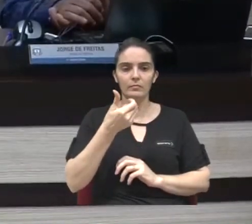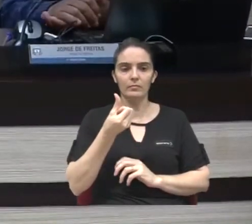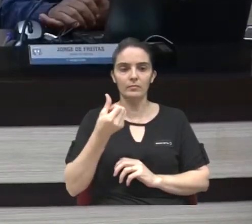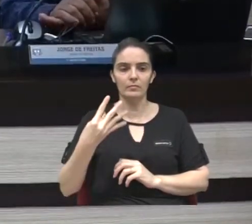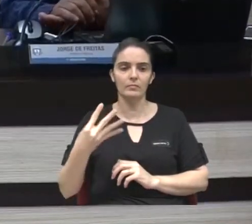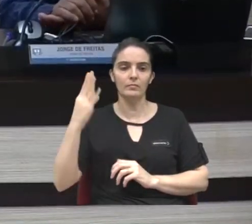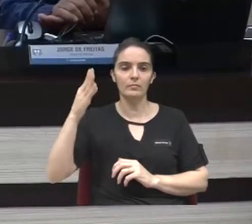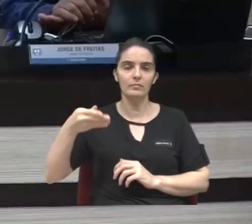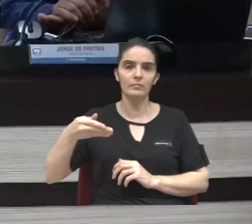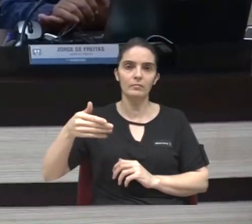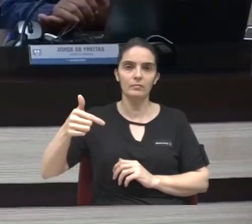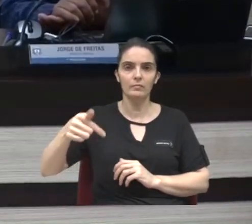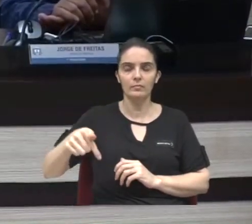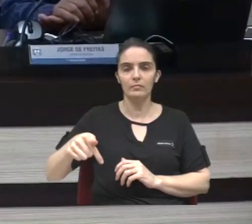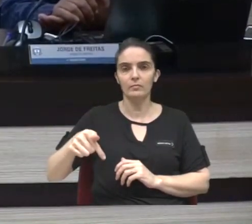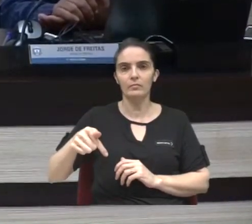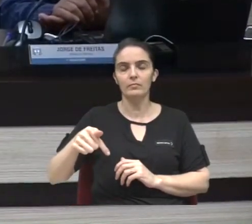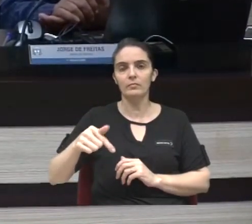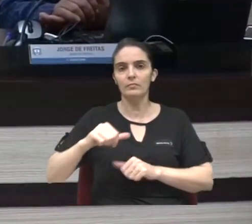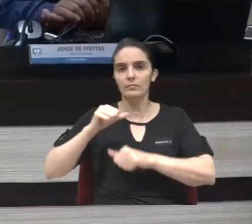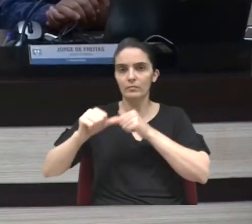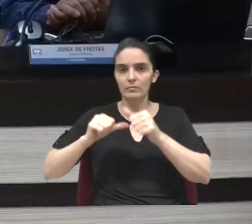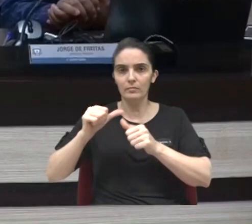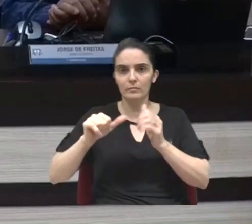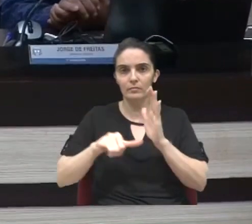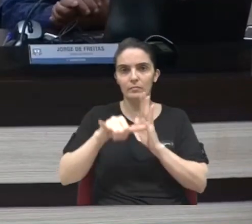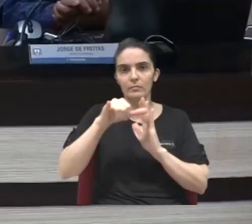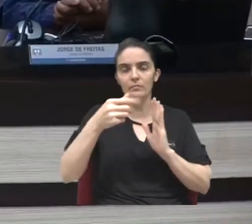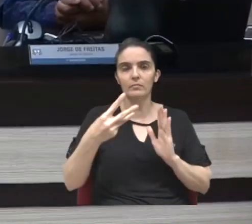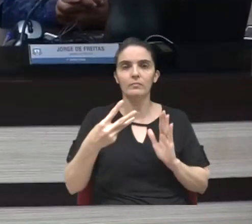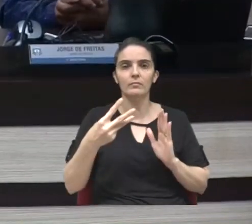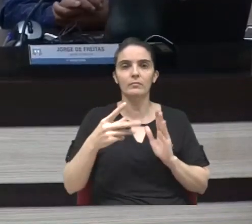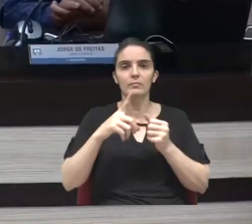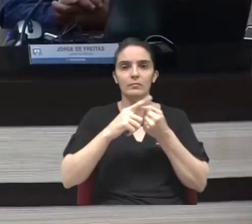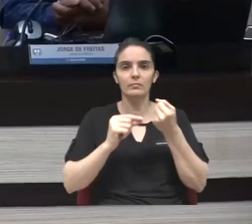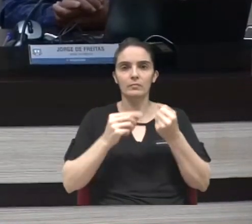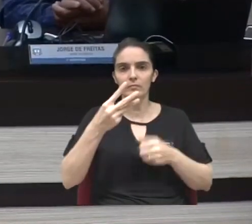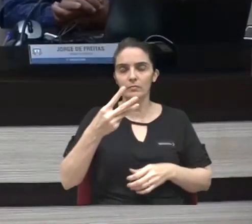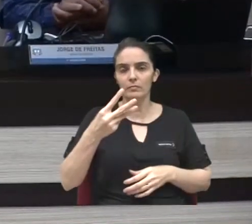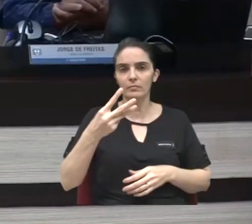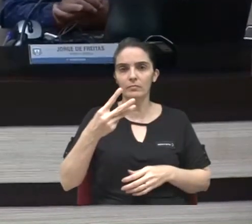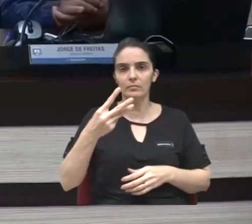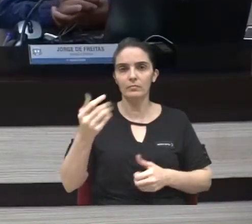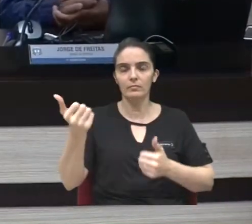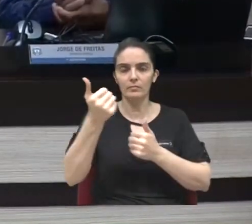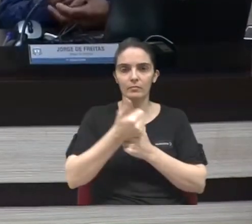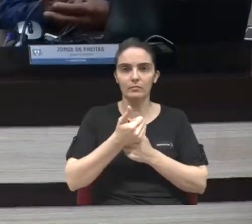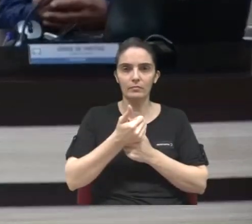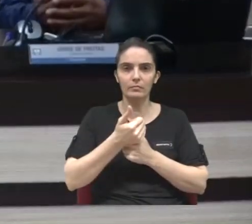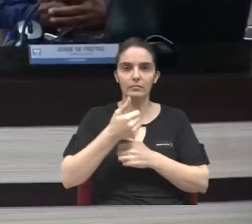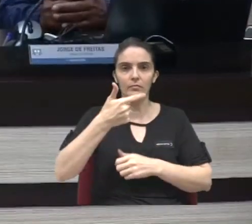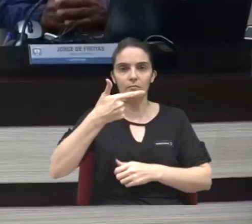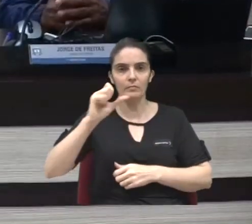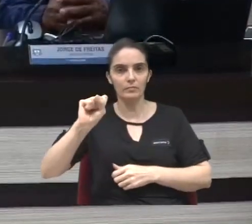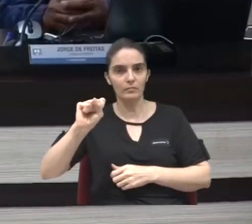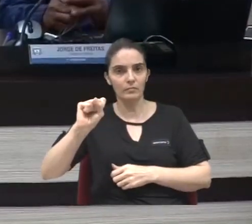264/17. Modifica o inciso 3º do artigo 3º do substitutivo 28 ao projeto de